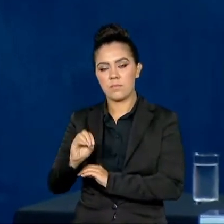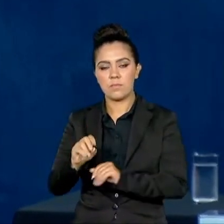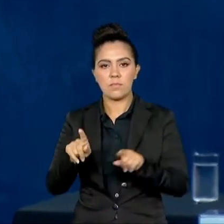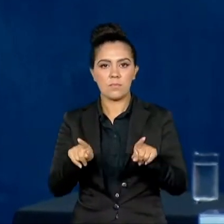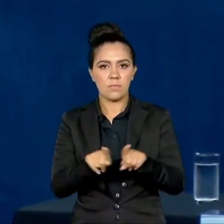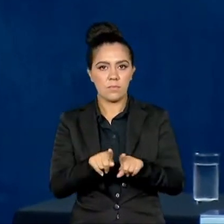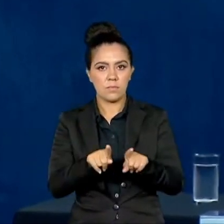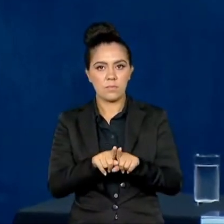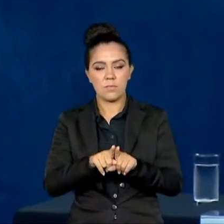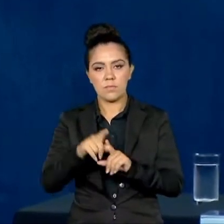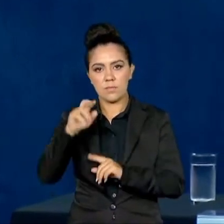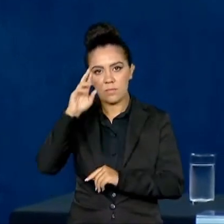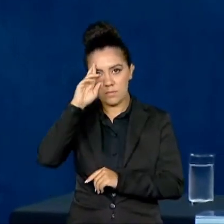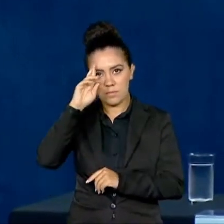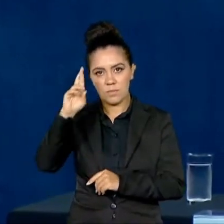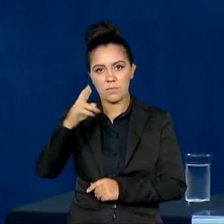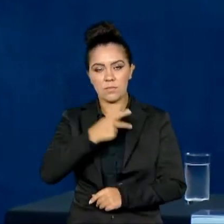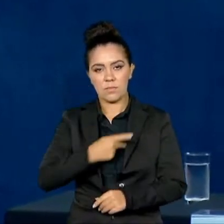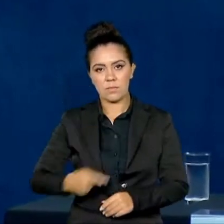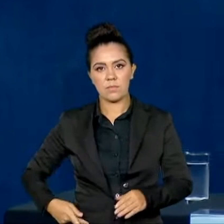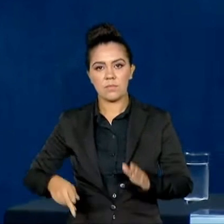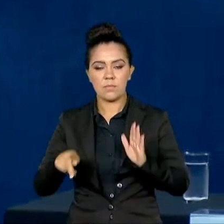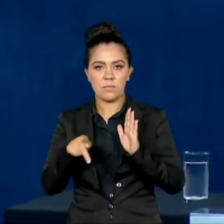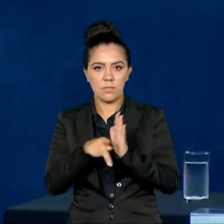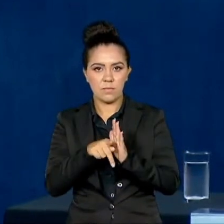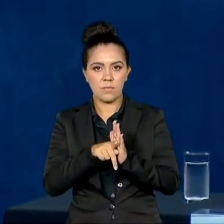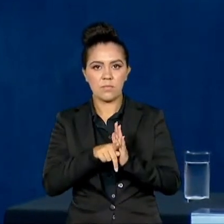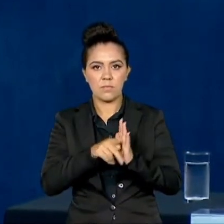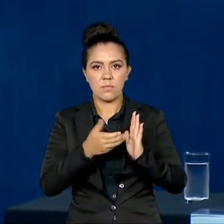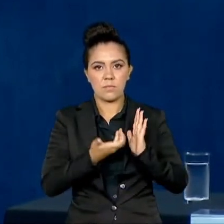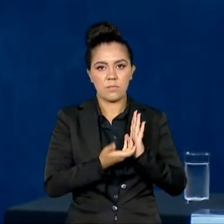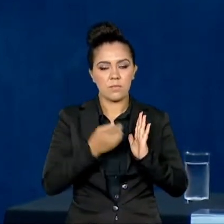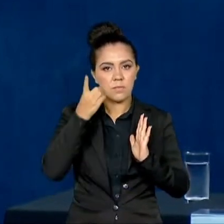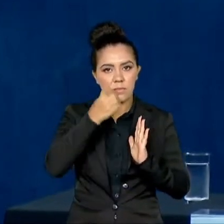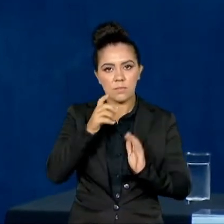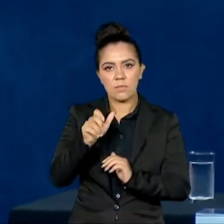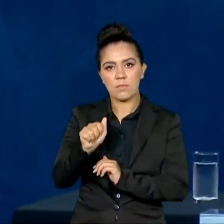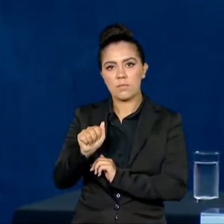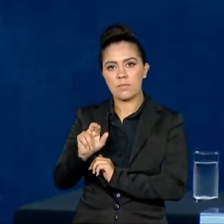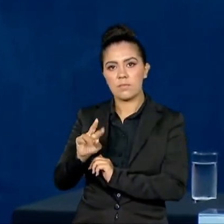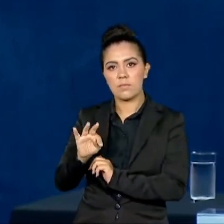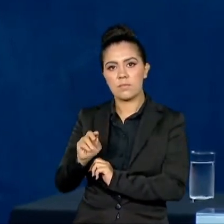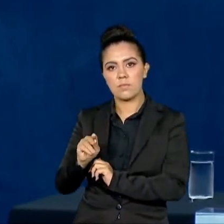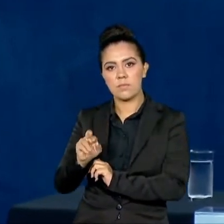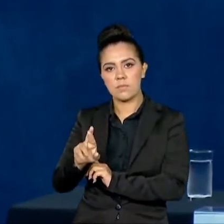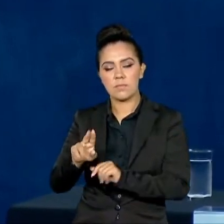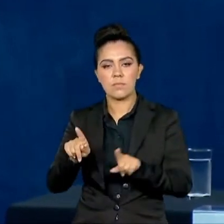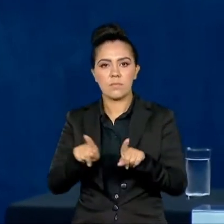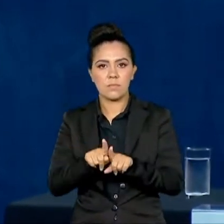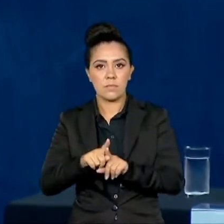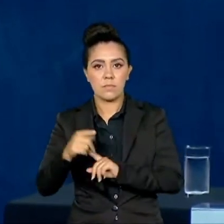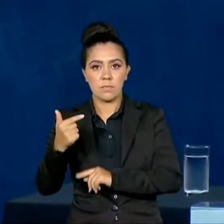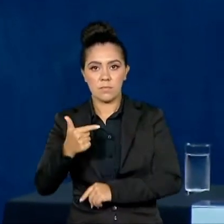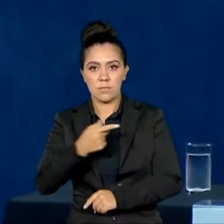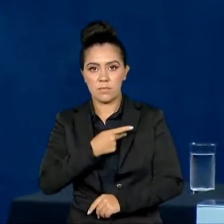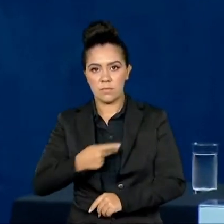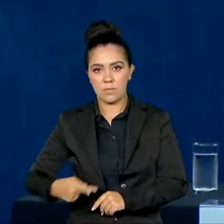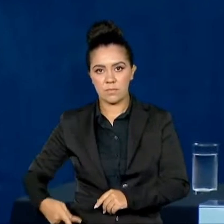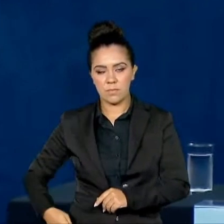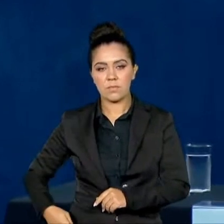da Câmara dos Deputados, deputado Arthur Lira, excelentíssimo senhor vice-presidente do Supremo Tribunal